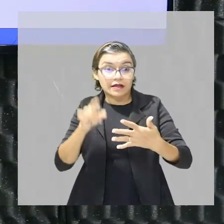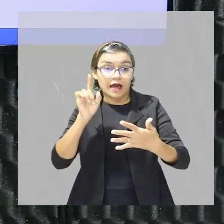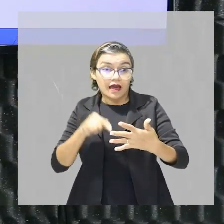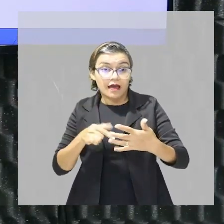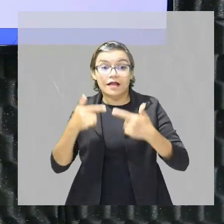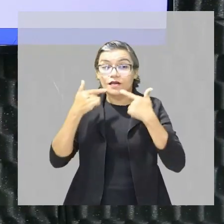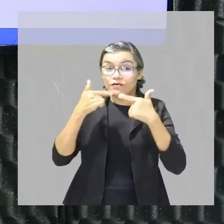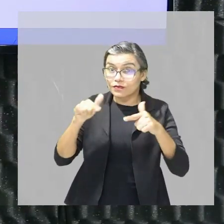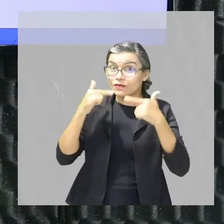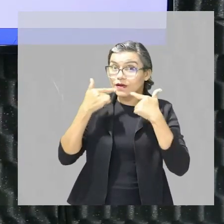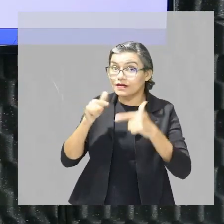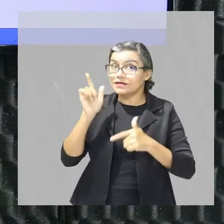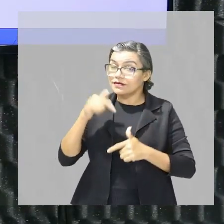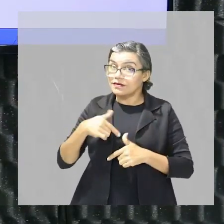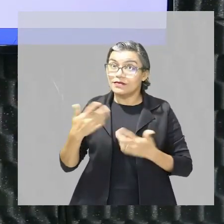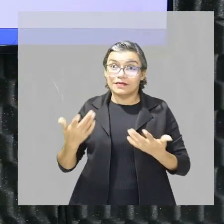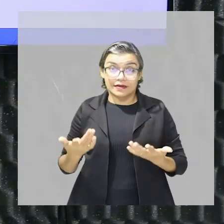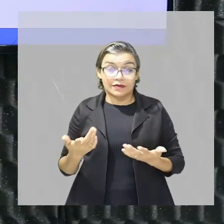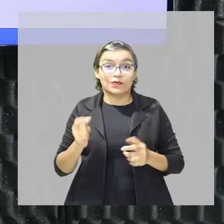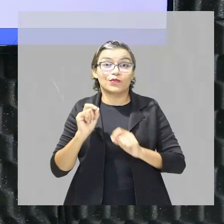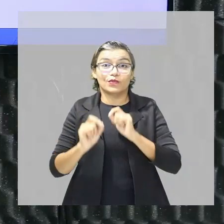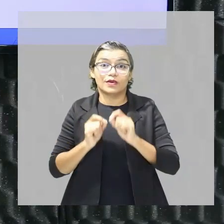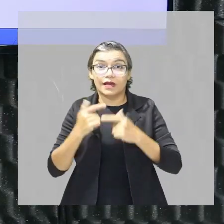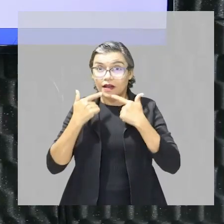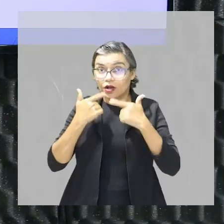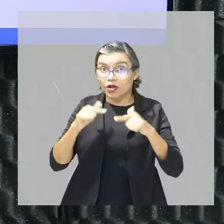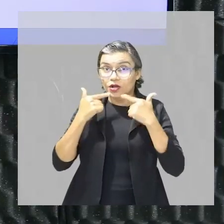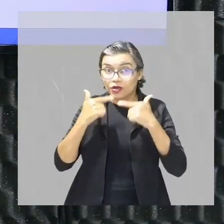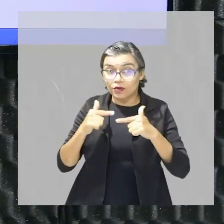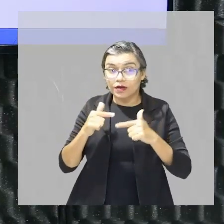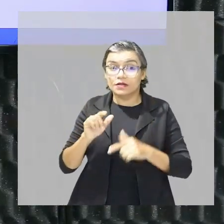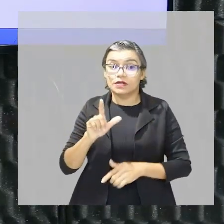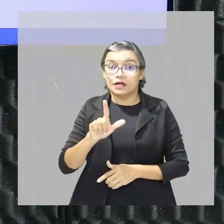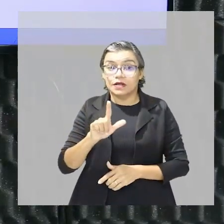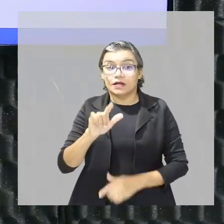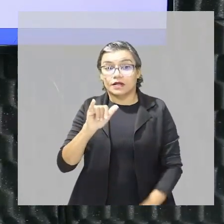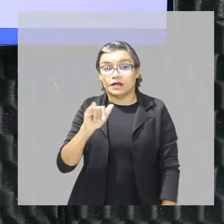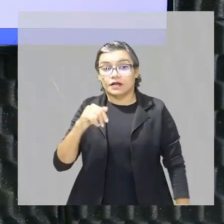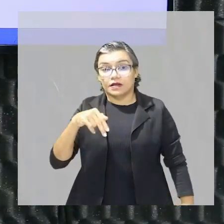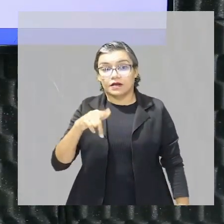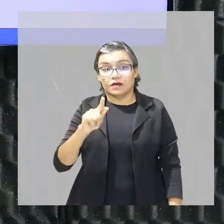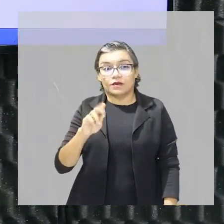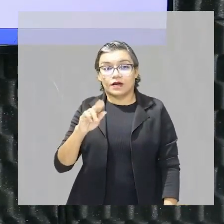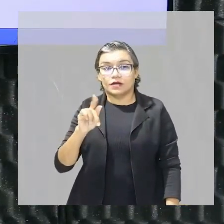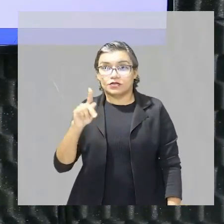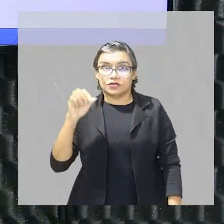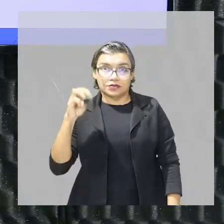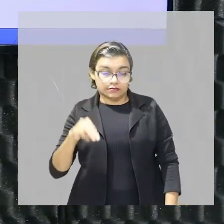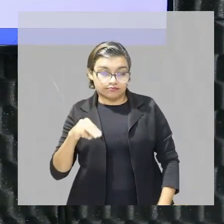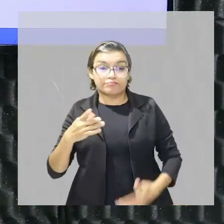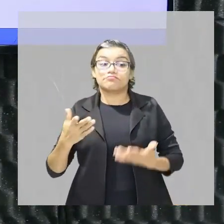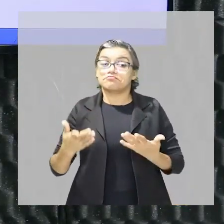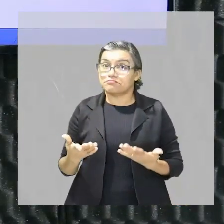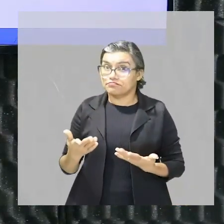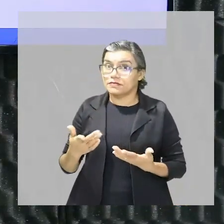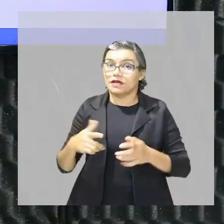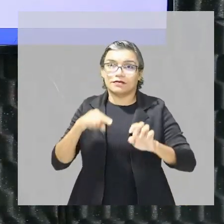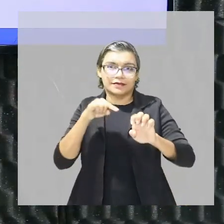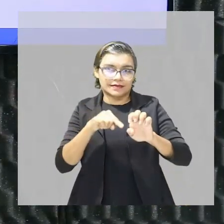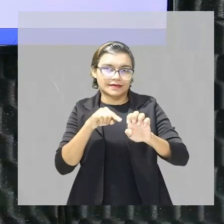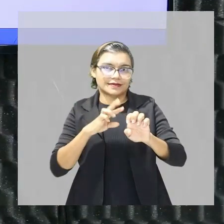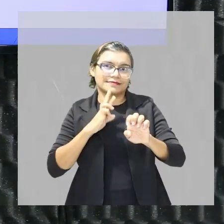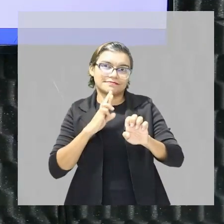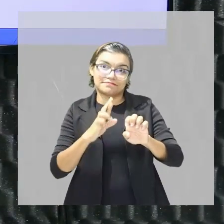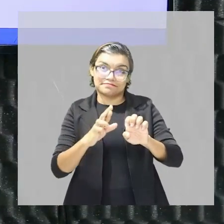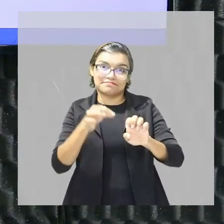linguagem então a linguagem vai aparecer aqui para gente como a nossa opção de resposta tá então assinale para você